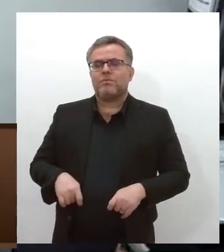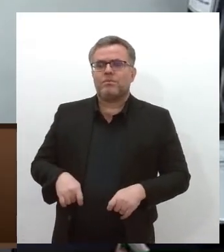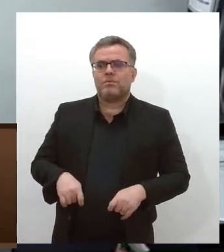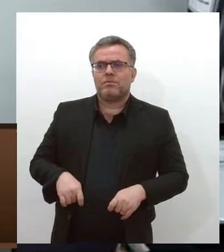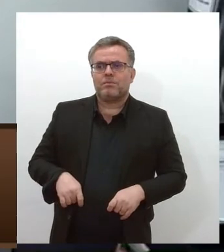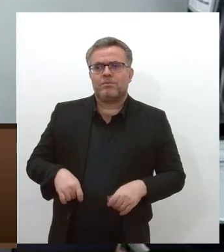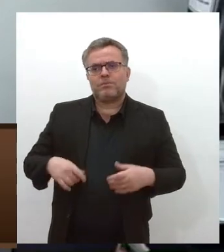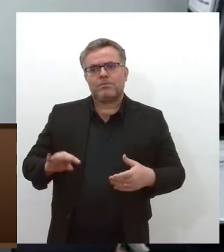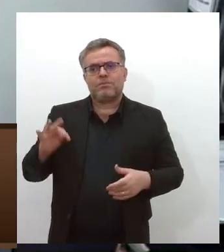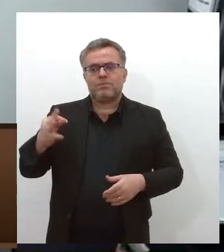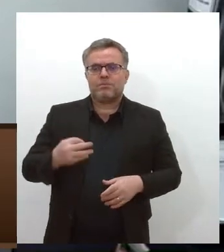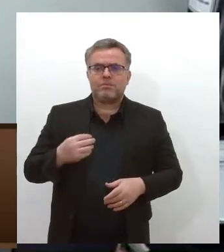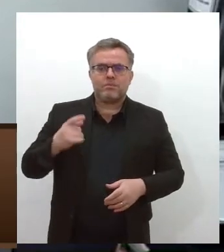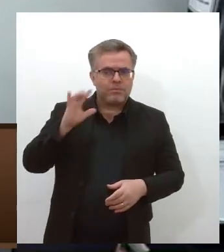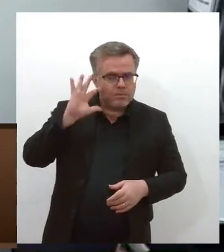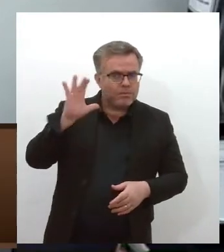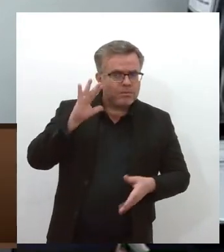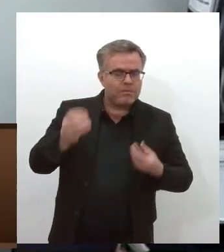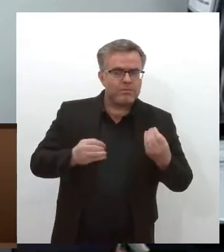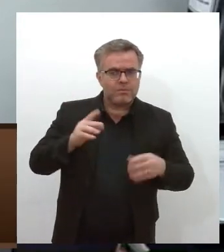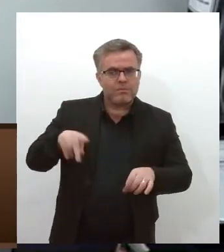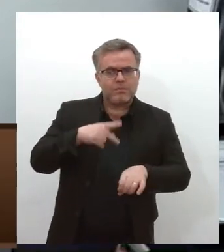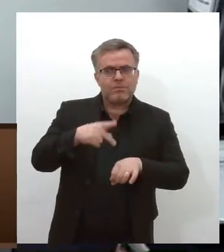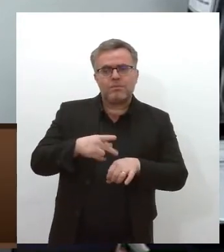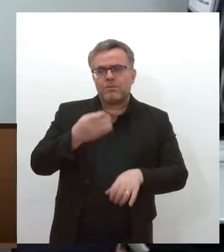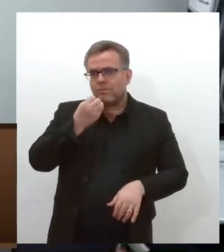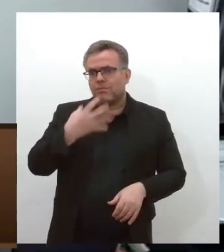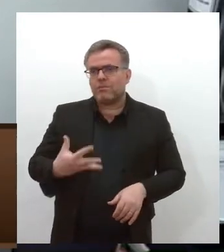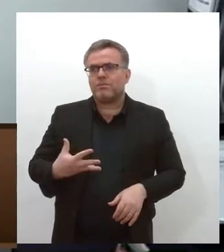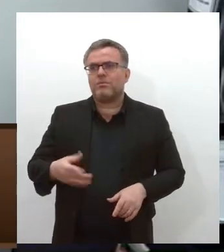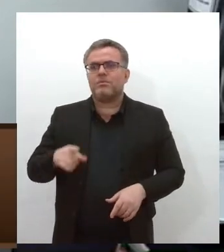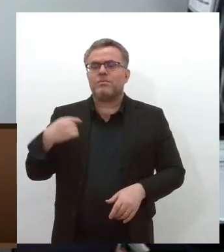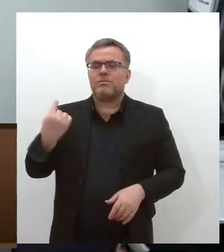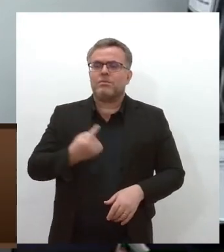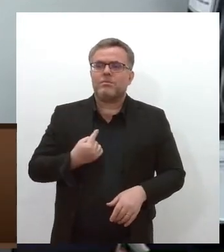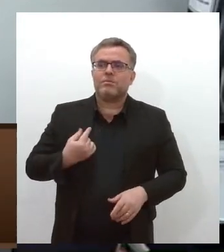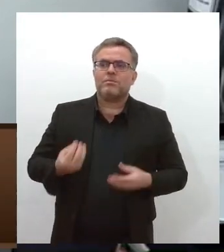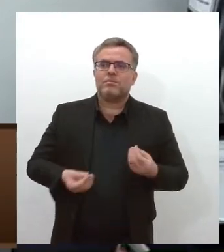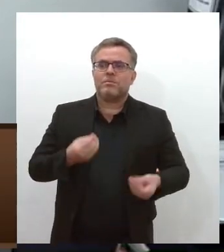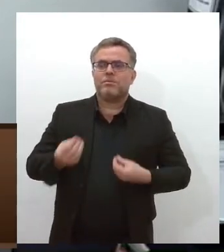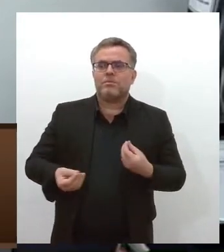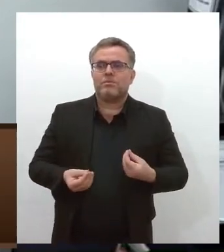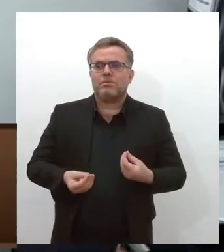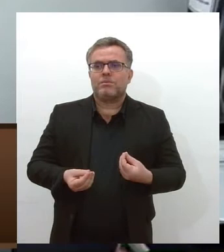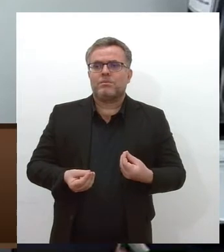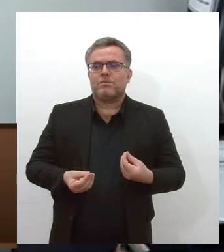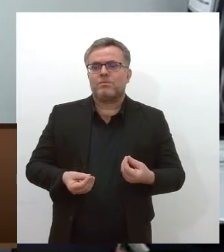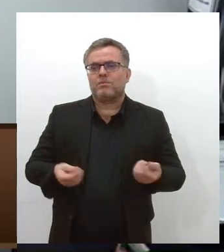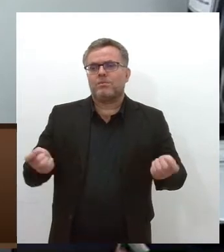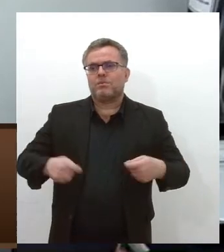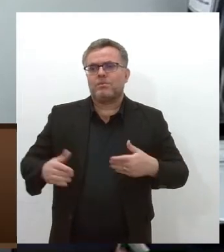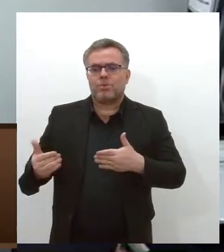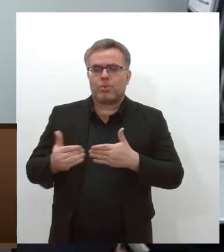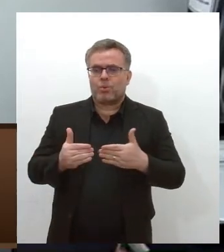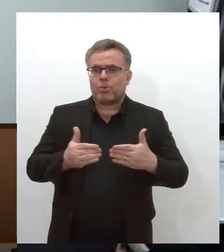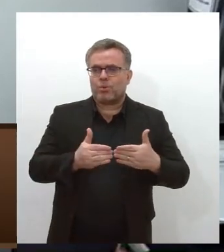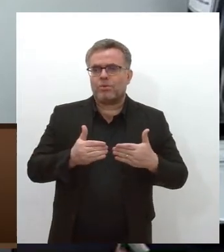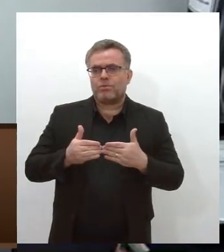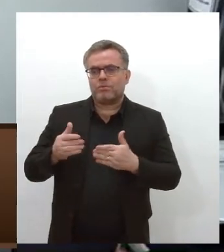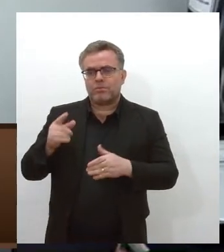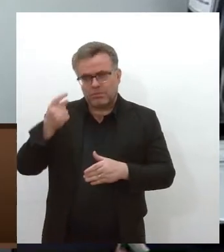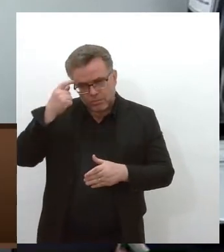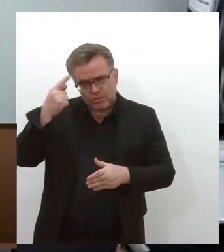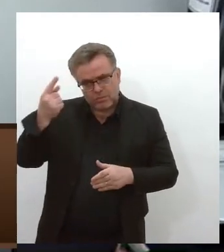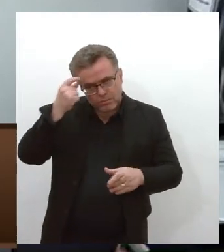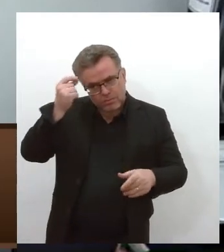no bem do país. Então, nós temos que buscar convergir essas ideias. Uma sociedade é democrática, é